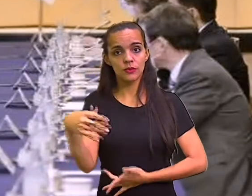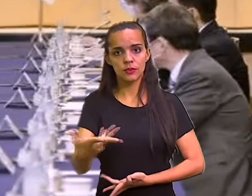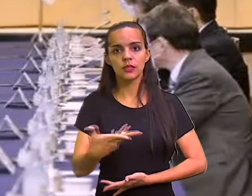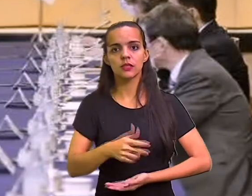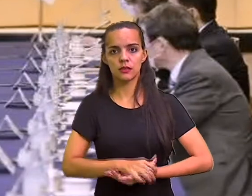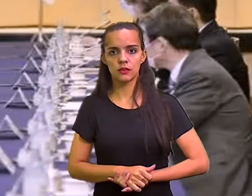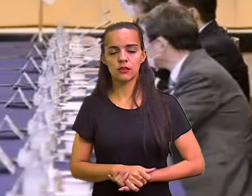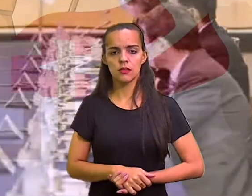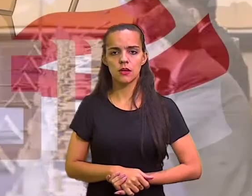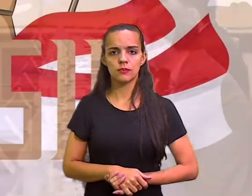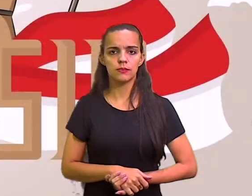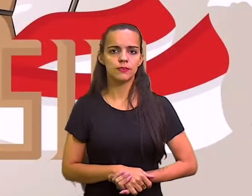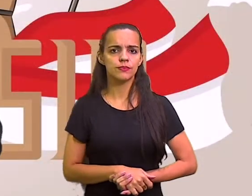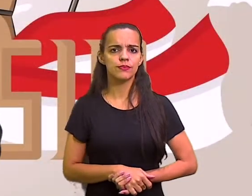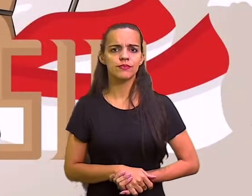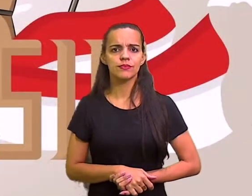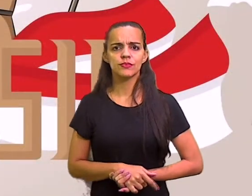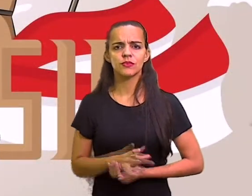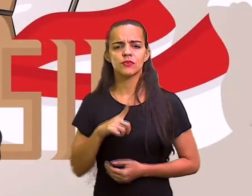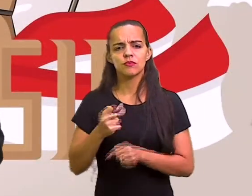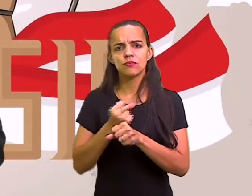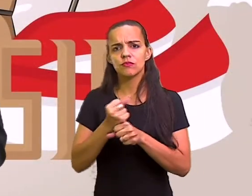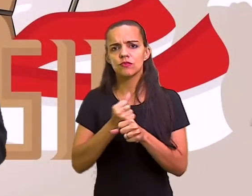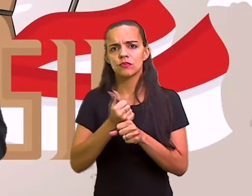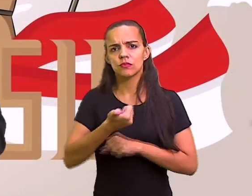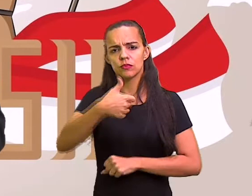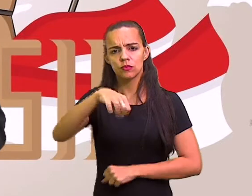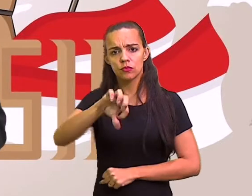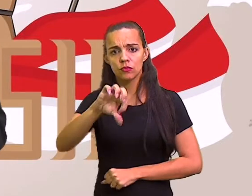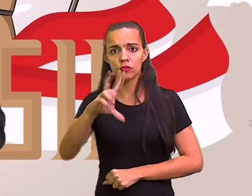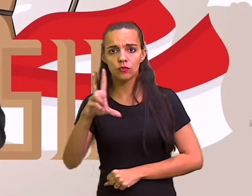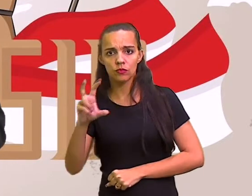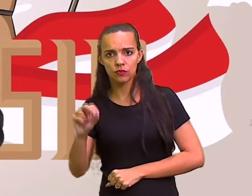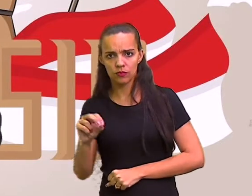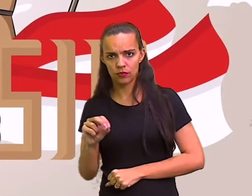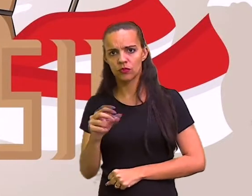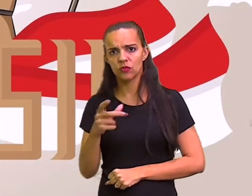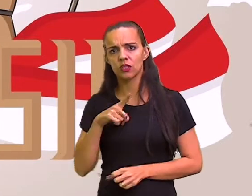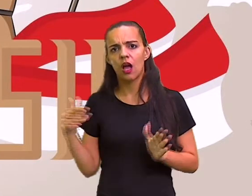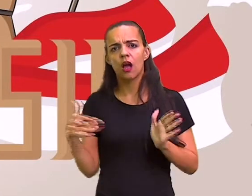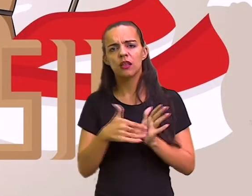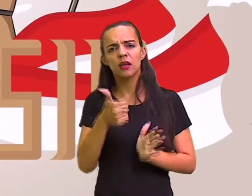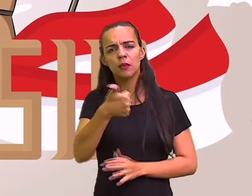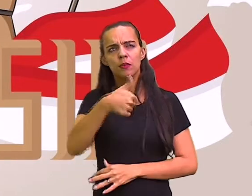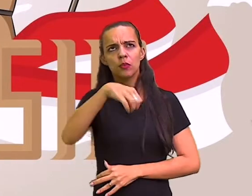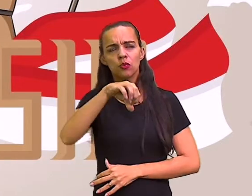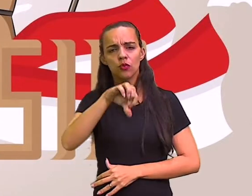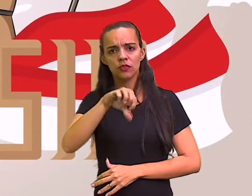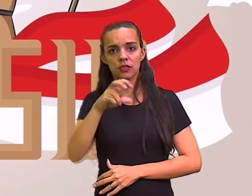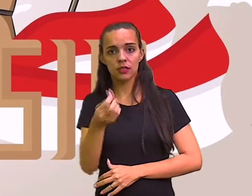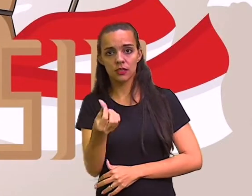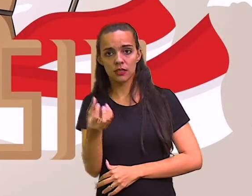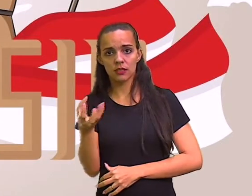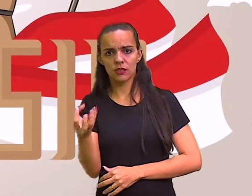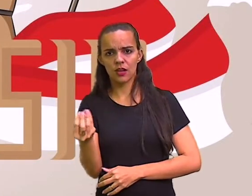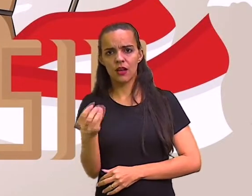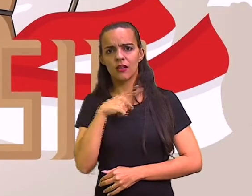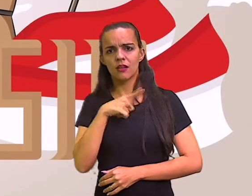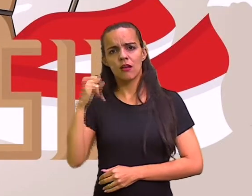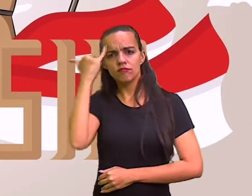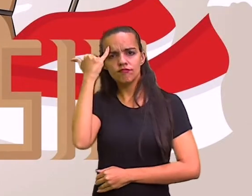lá no Pacífico. Nos anos de 1950 e 1960, a